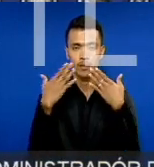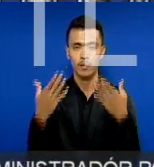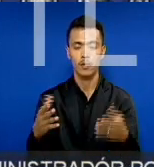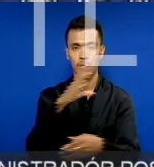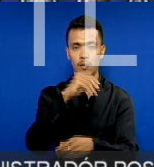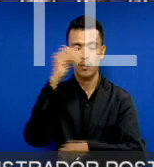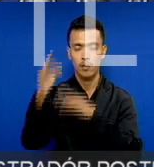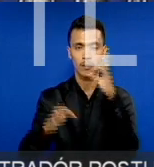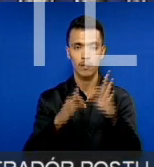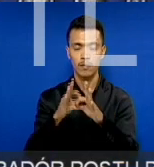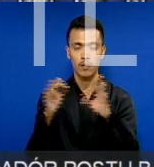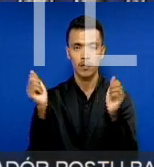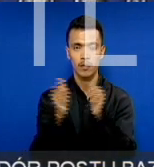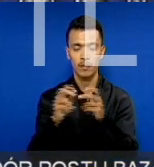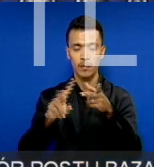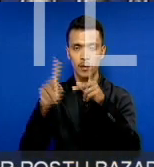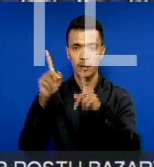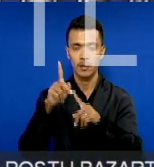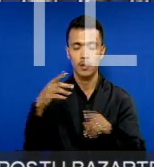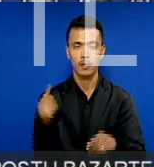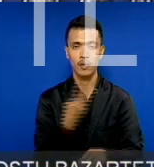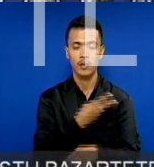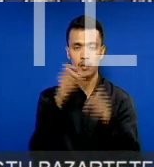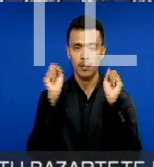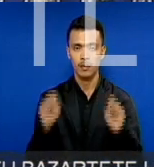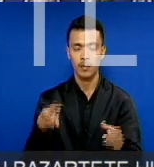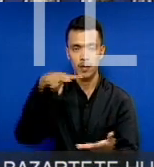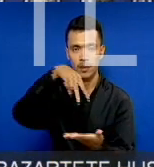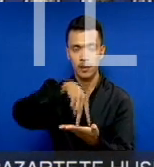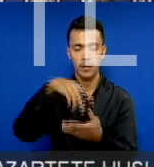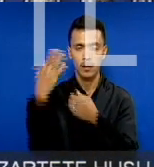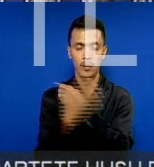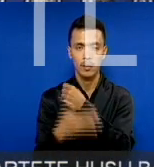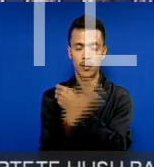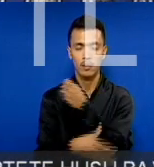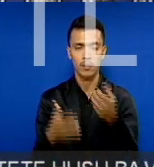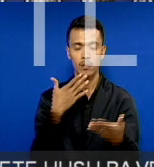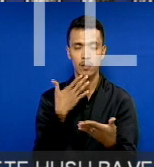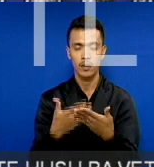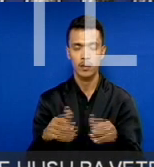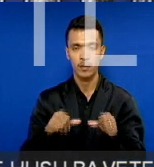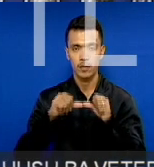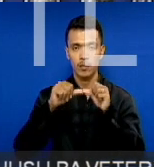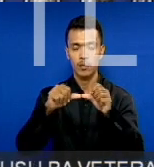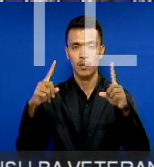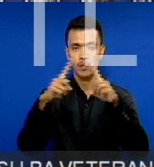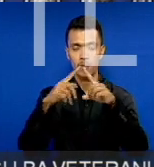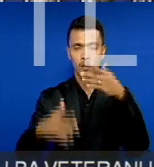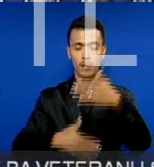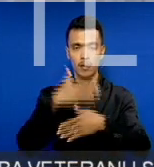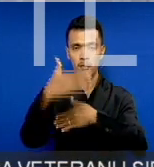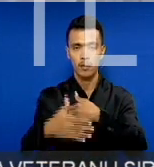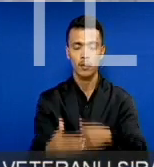ami fier doni katak co cooperação idane, ita bel harinação idane be dia kliu hodi laoba oin. We can build a better nation